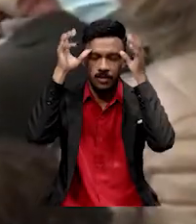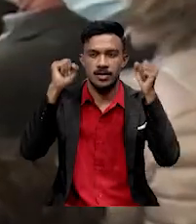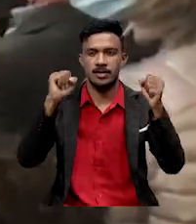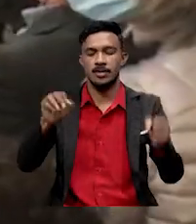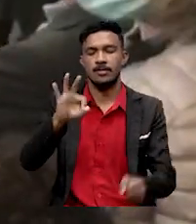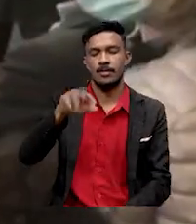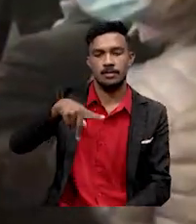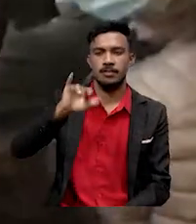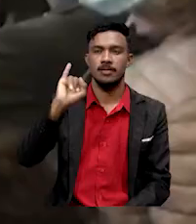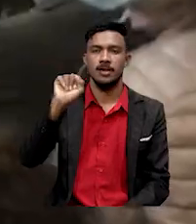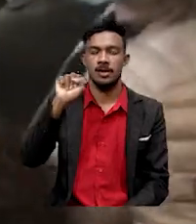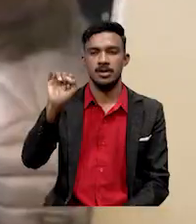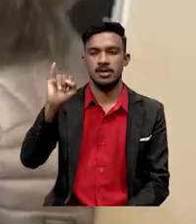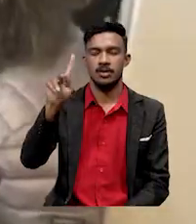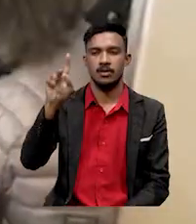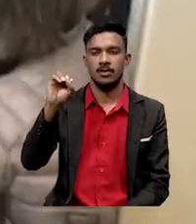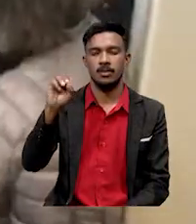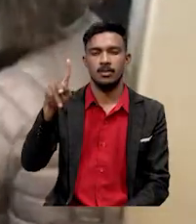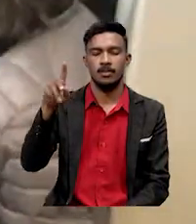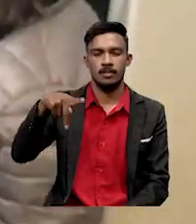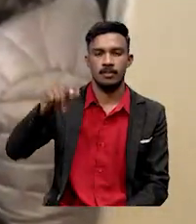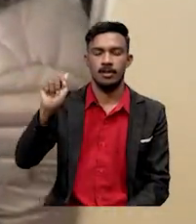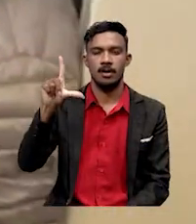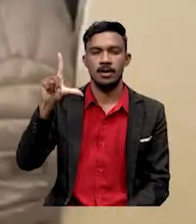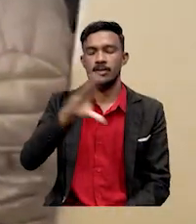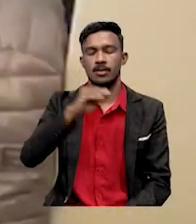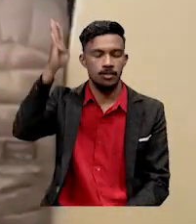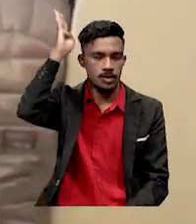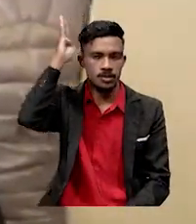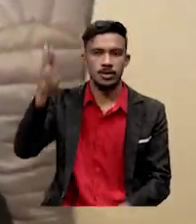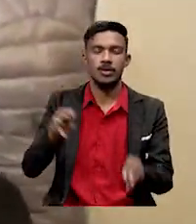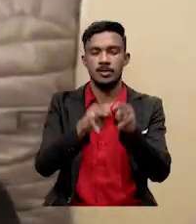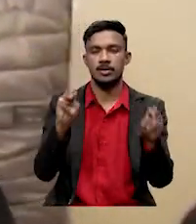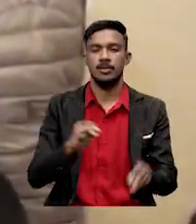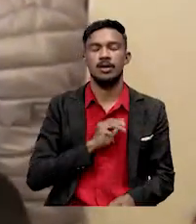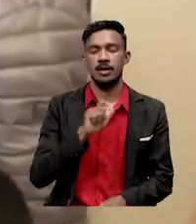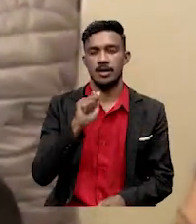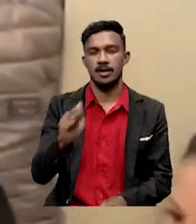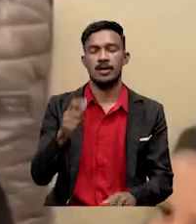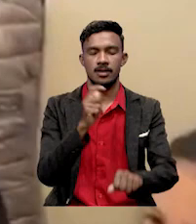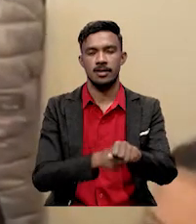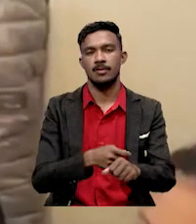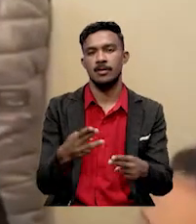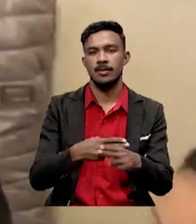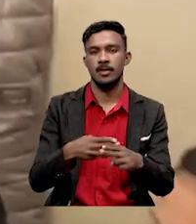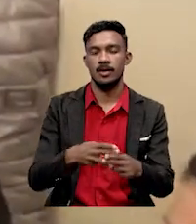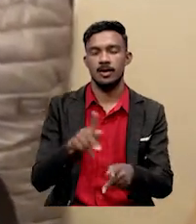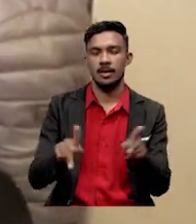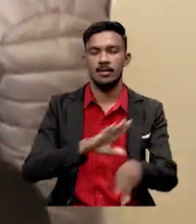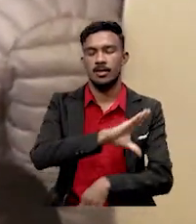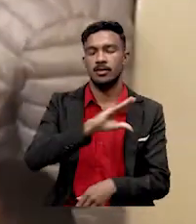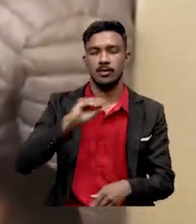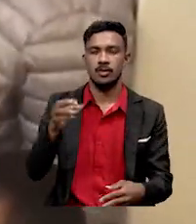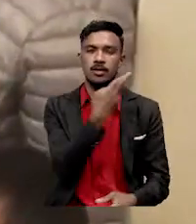Episcopal Timor-Leste, no Bispo Maliana, Dom Norberto de Arroso e a Tempo Badak. Autoridade Sira e a Fátima, povo nomos